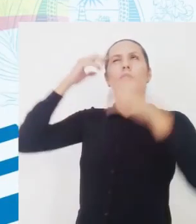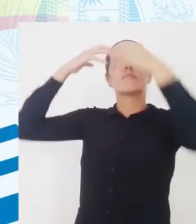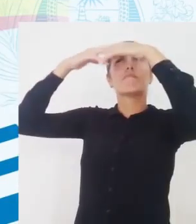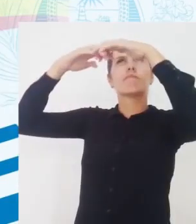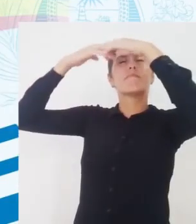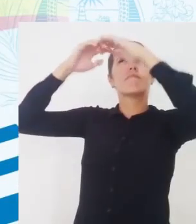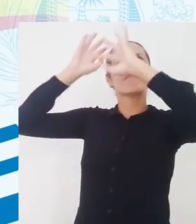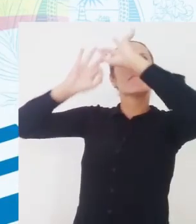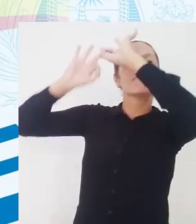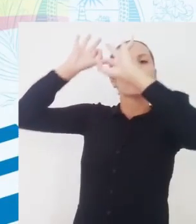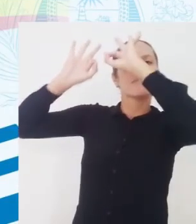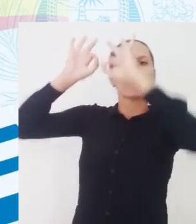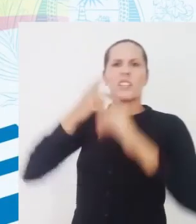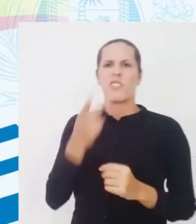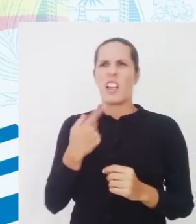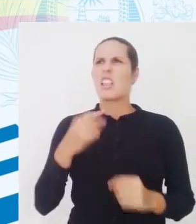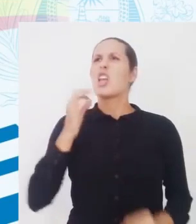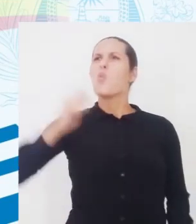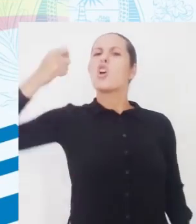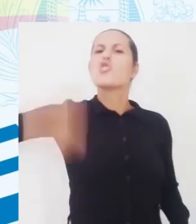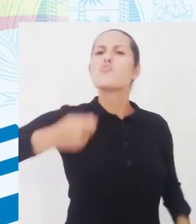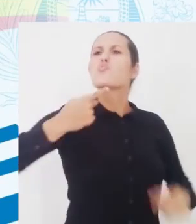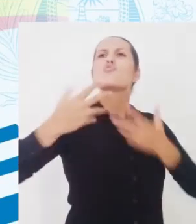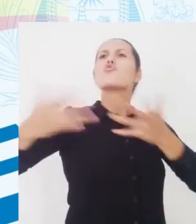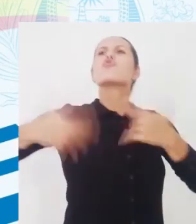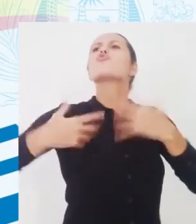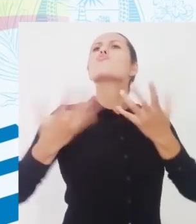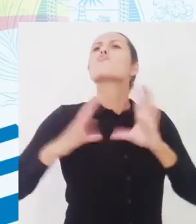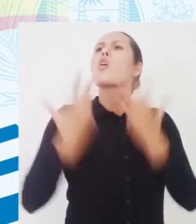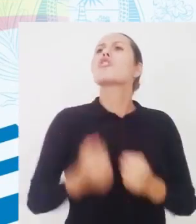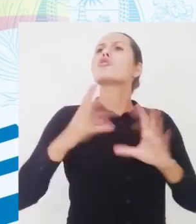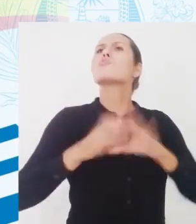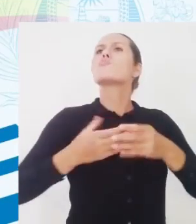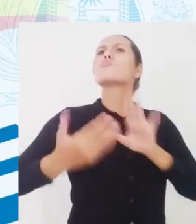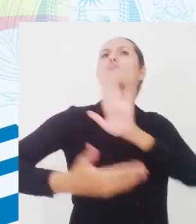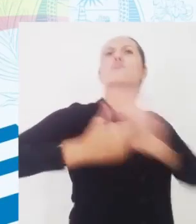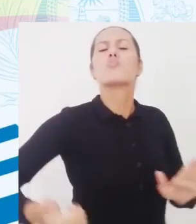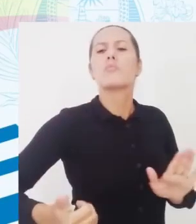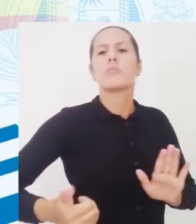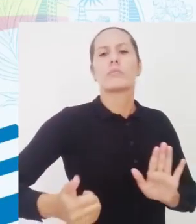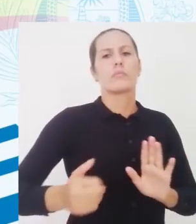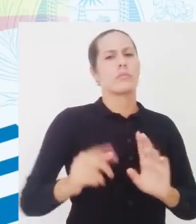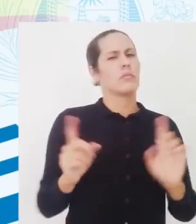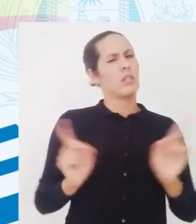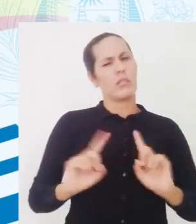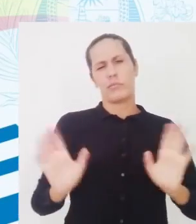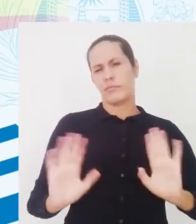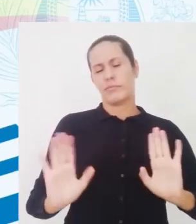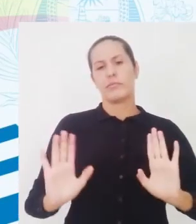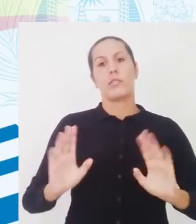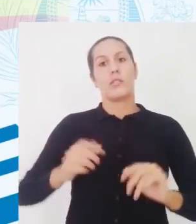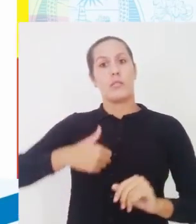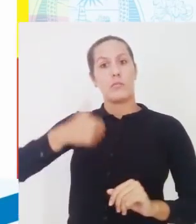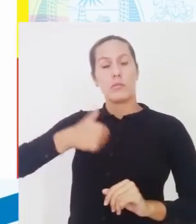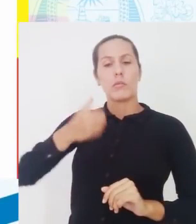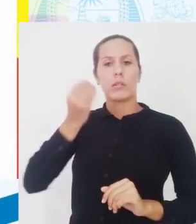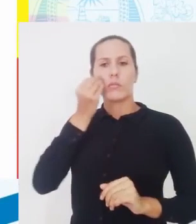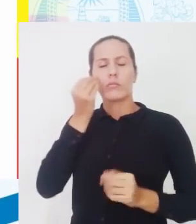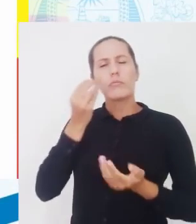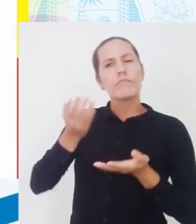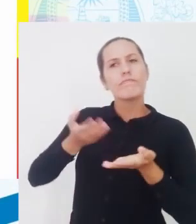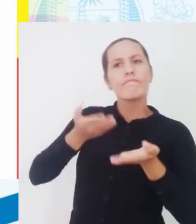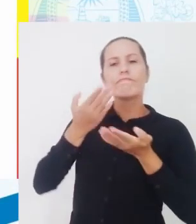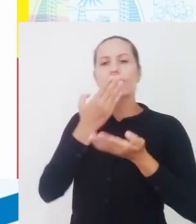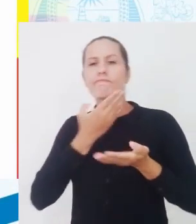primeiro passo. Não interrompa a fala do seu colega. Demonstre respeito, por mais que você discorde dele. Peça